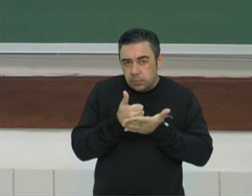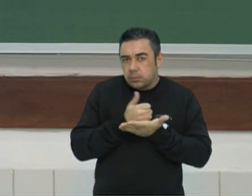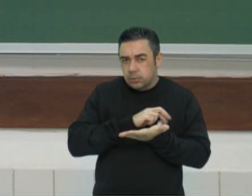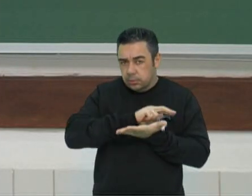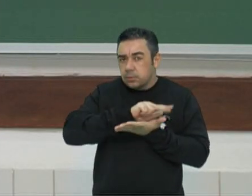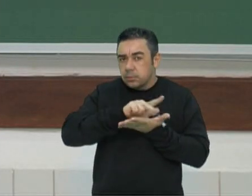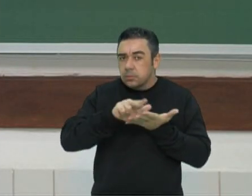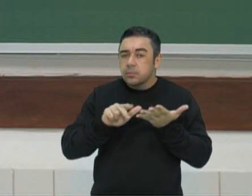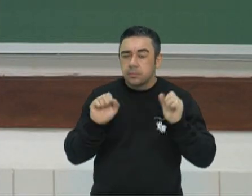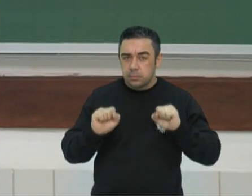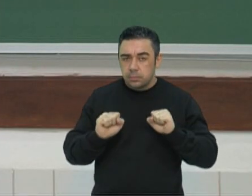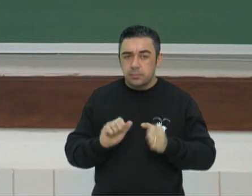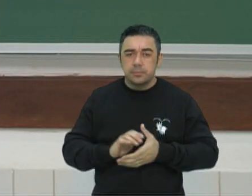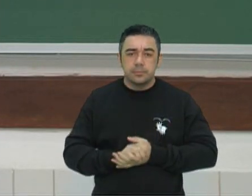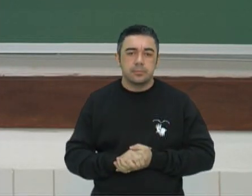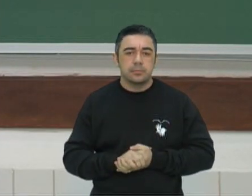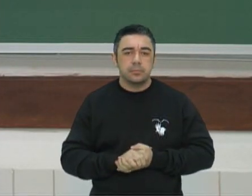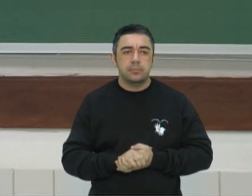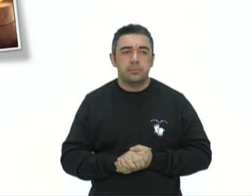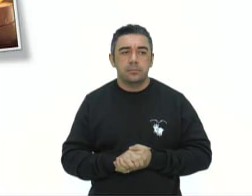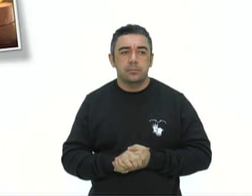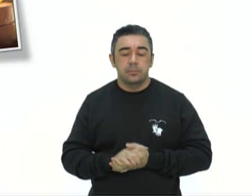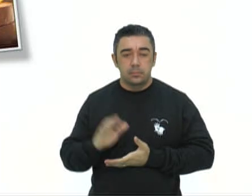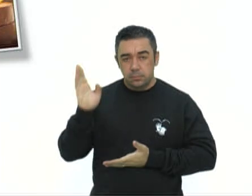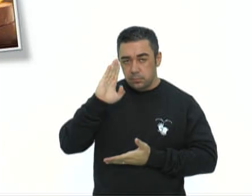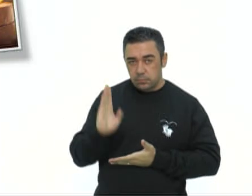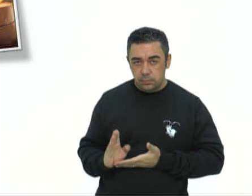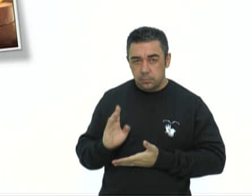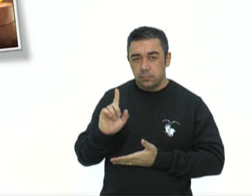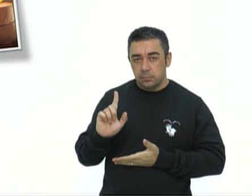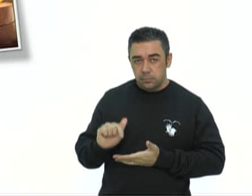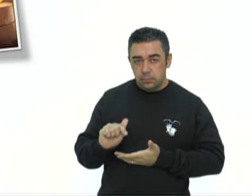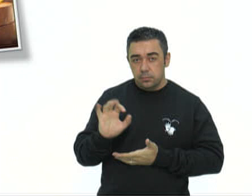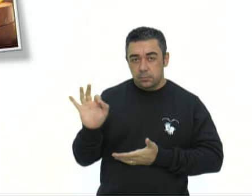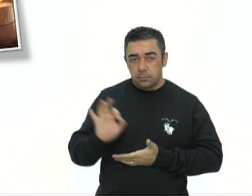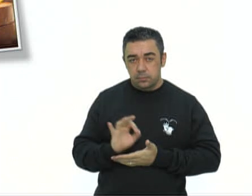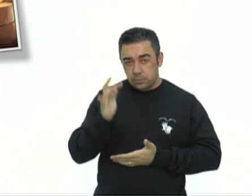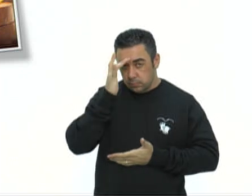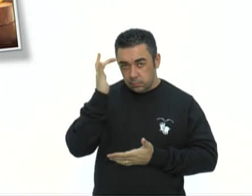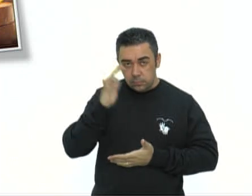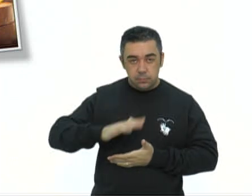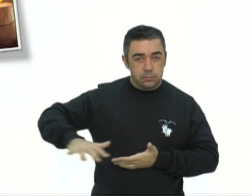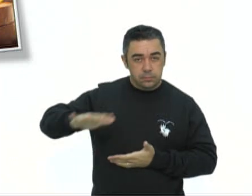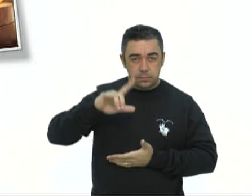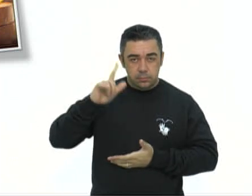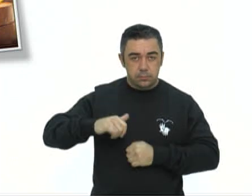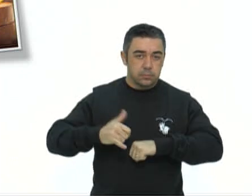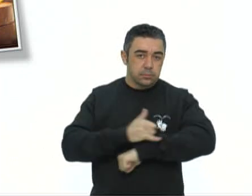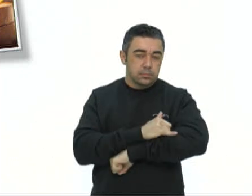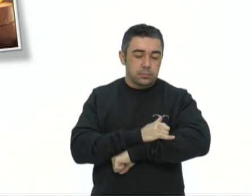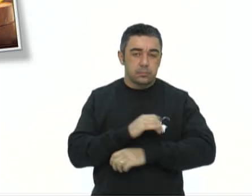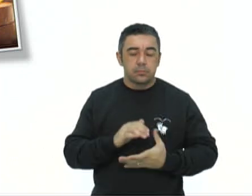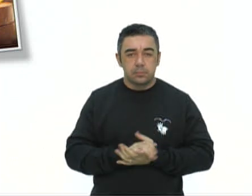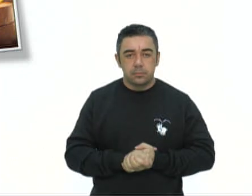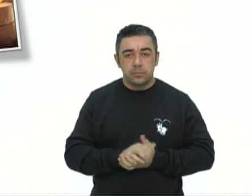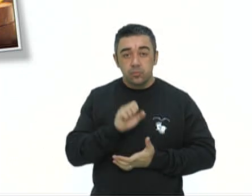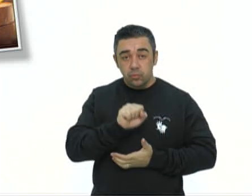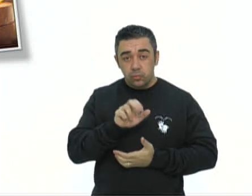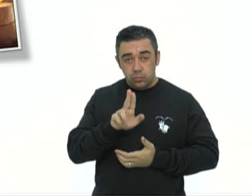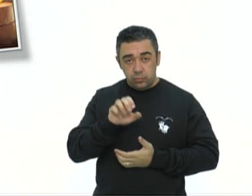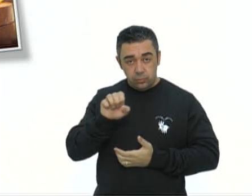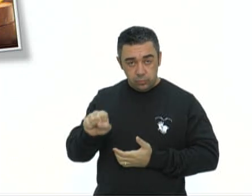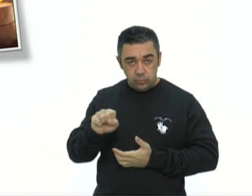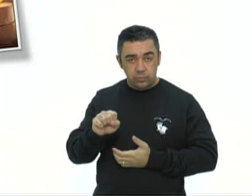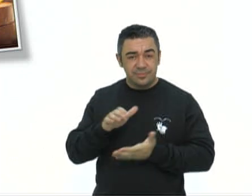várias questões ali que podem estar envolvidas. No Brasil, 17% das pessoas são consideradas obesas, e o SUS gasta cerca